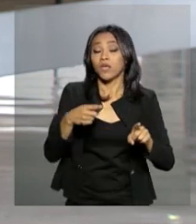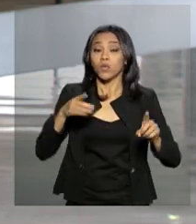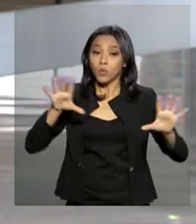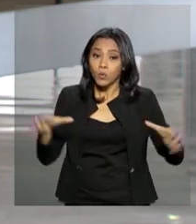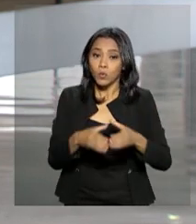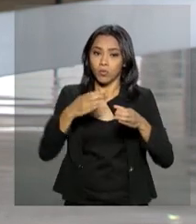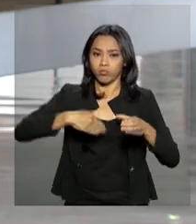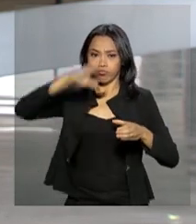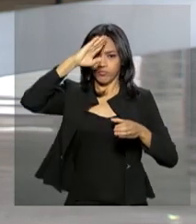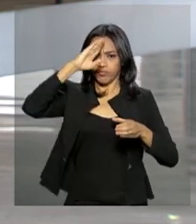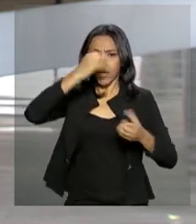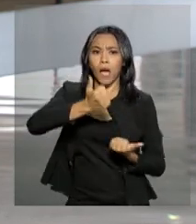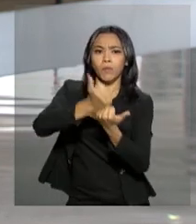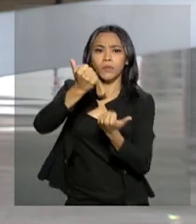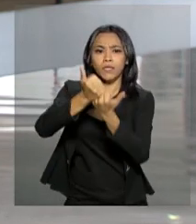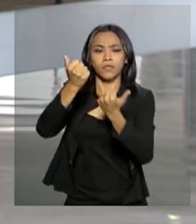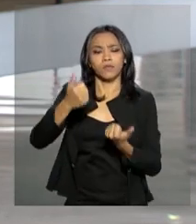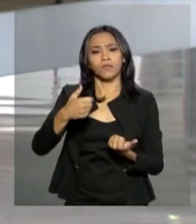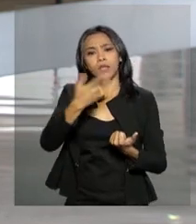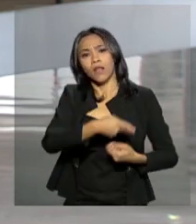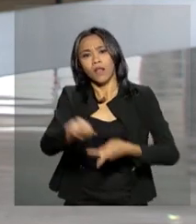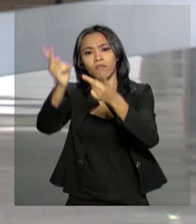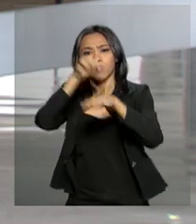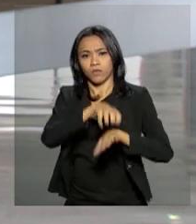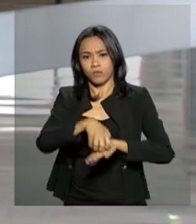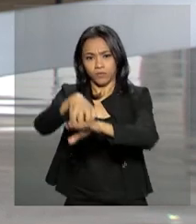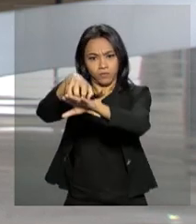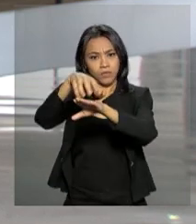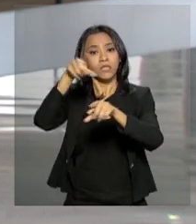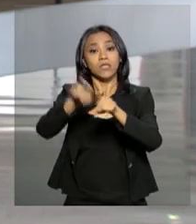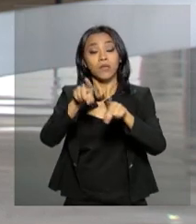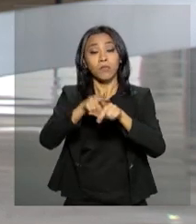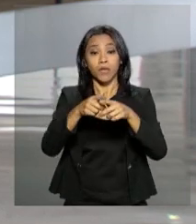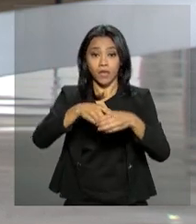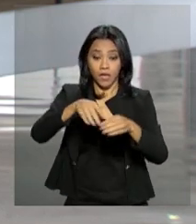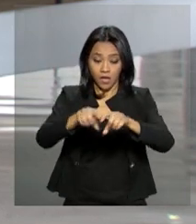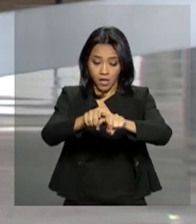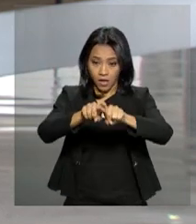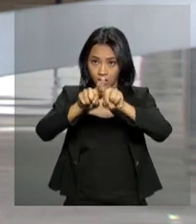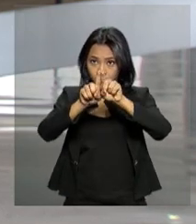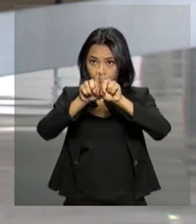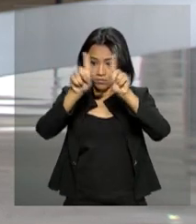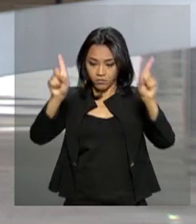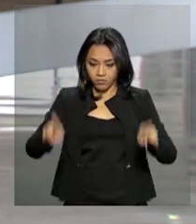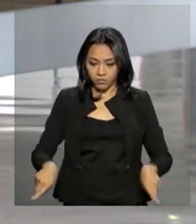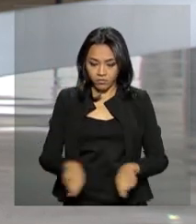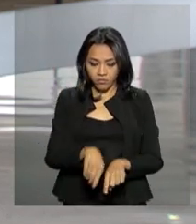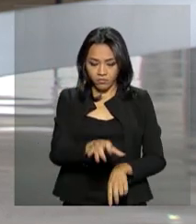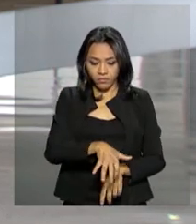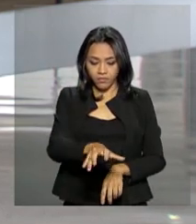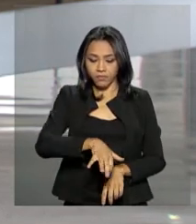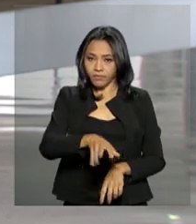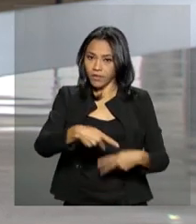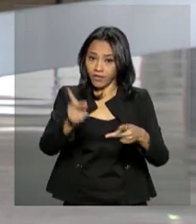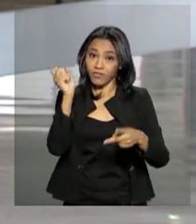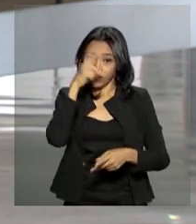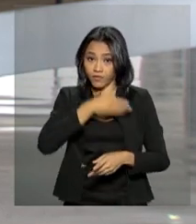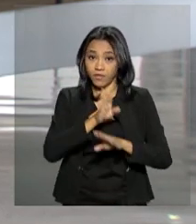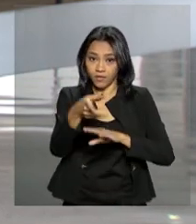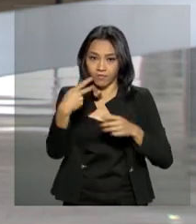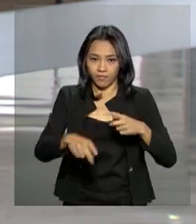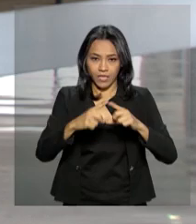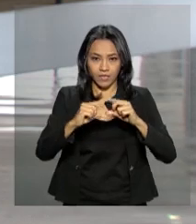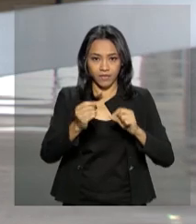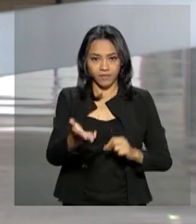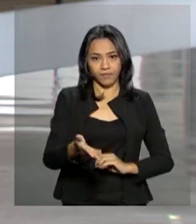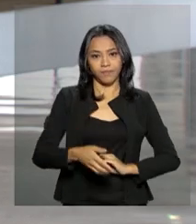apoio ao transporte de pessoas e de urnas eletrônicas as localidades de difícil acesso de brasília gabriela